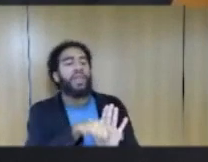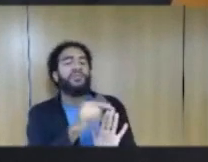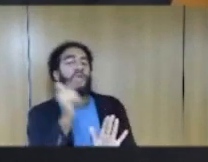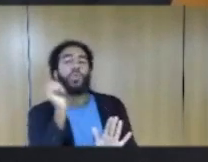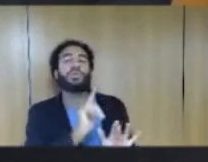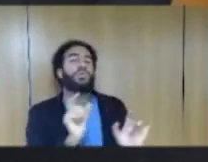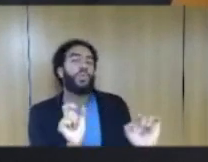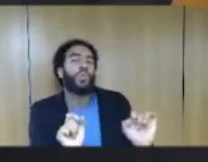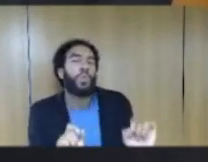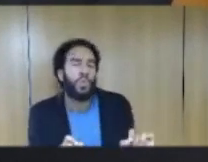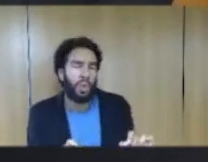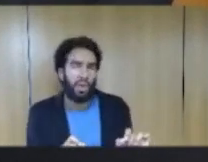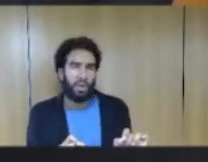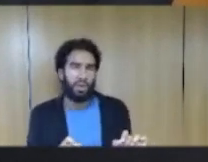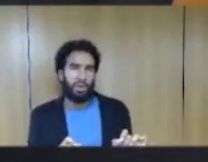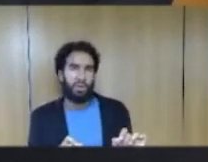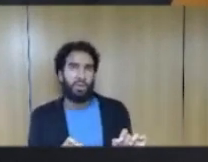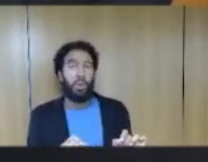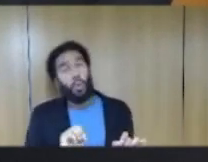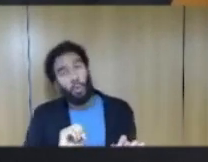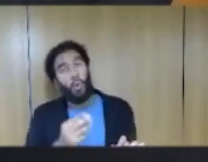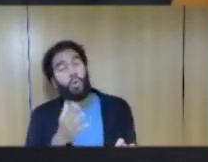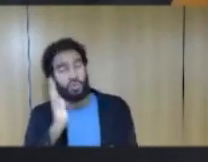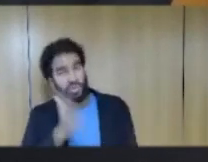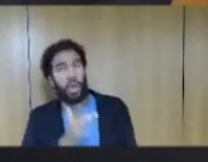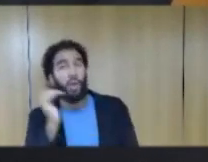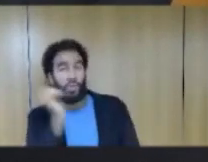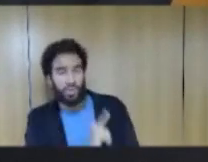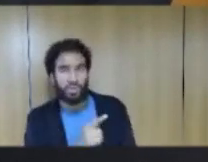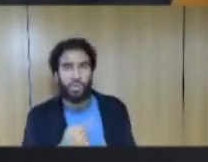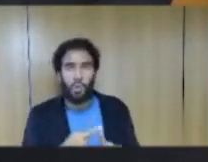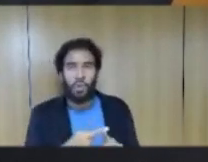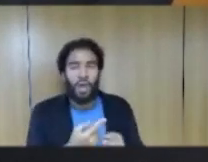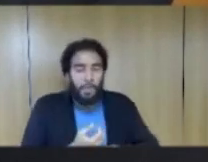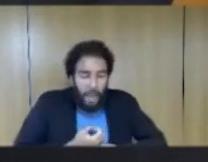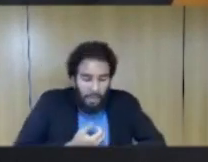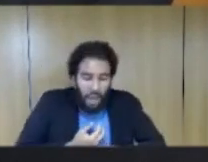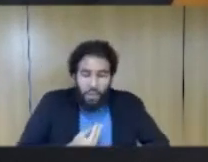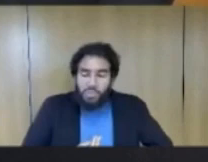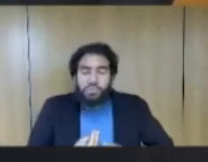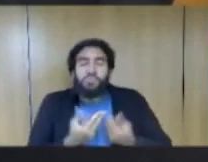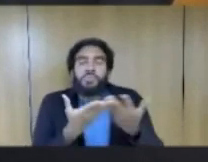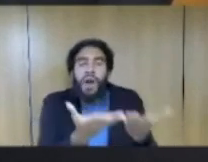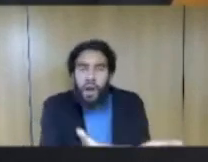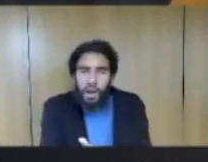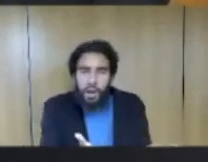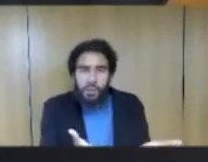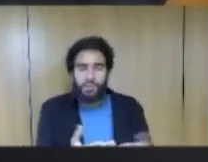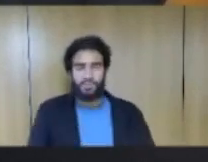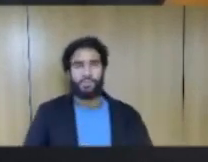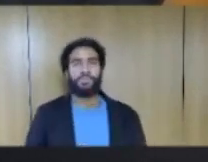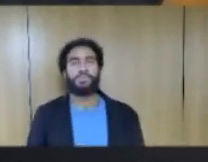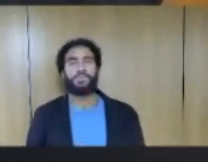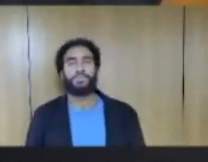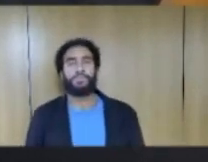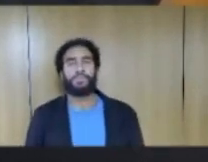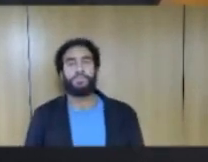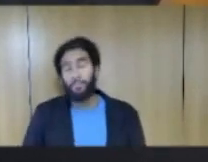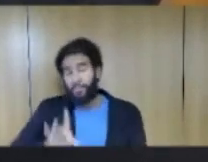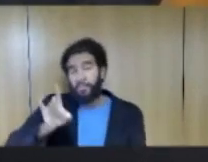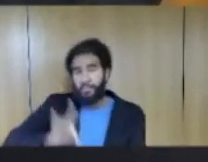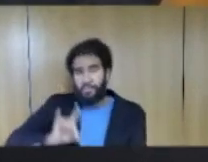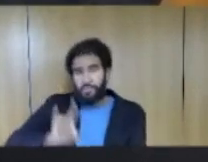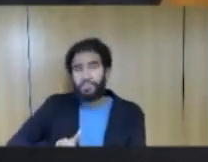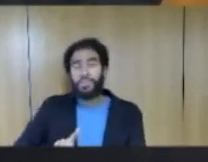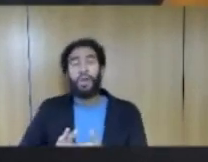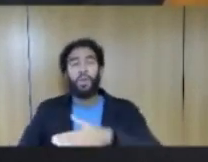perguntam também vai receber Ou já recebeu a partir das informações prestadas obrigado de fato Instituto da